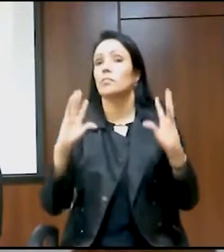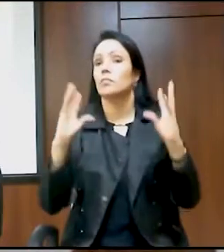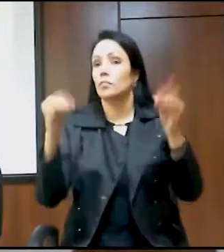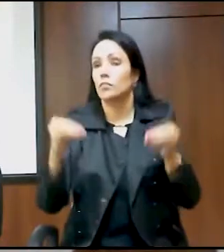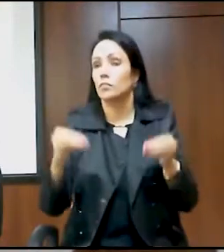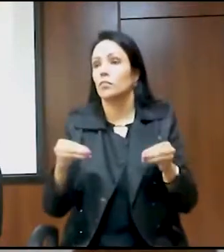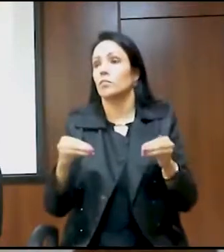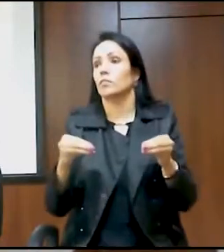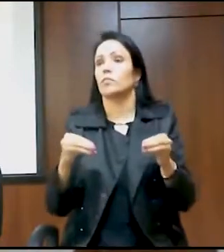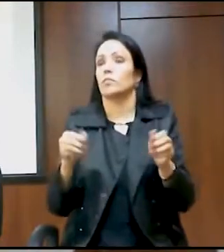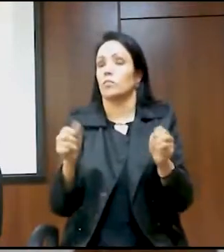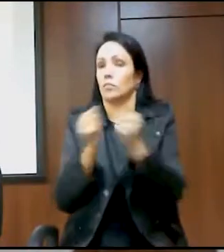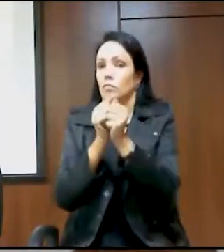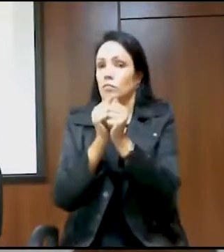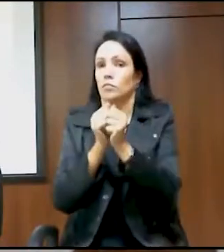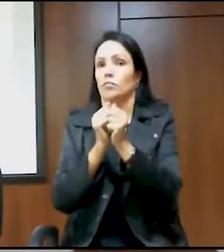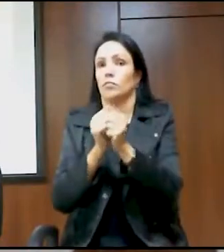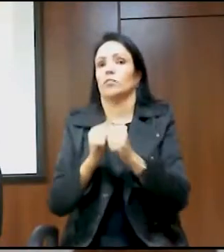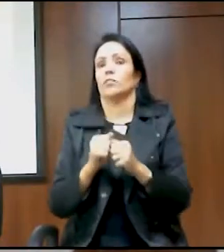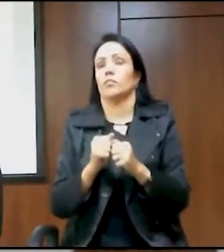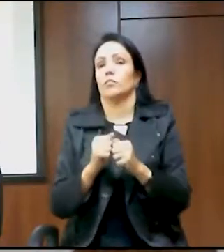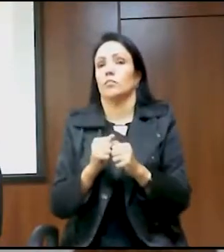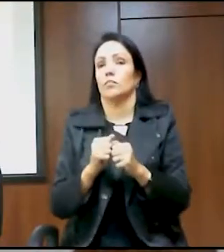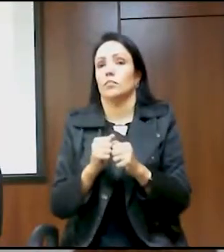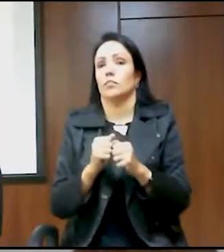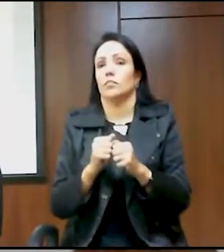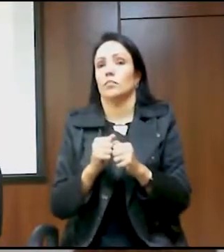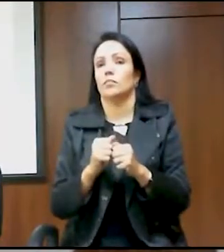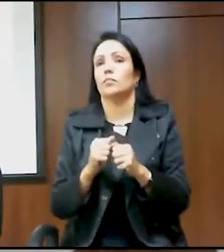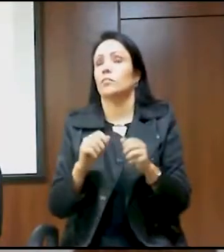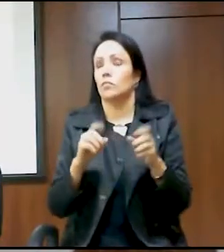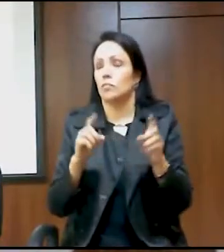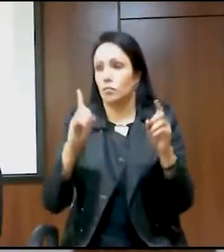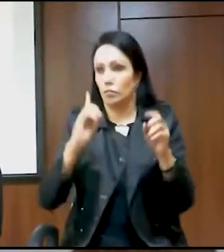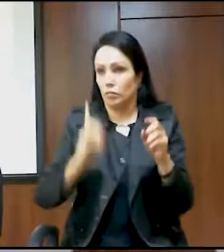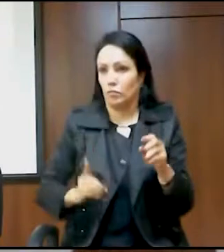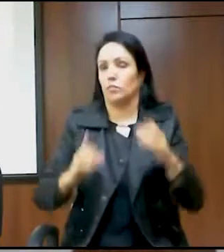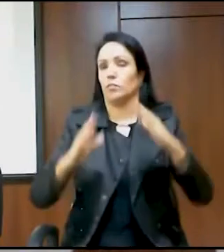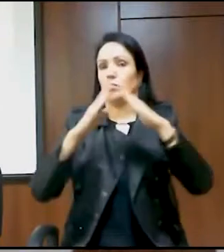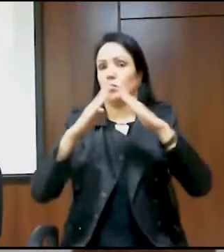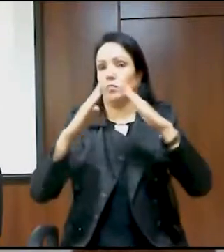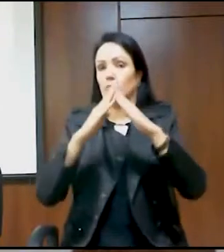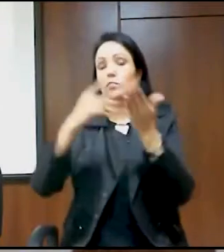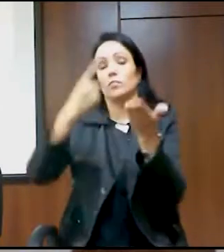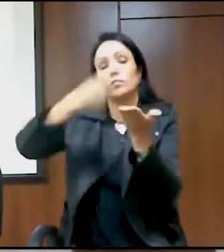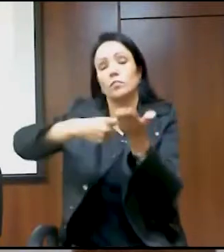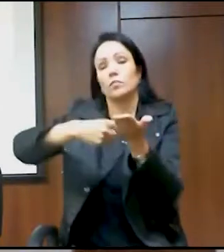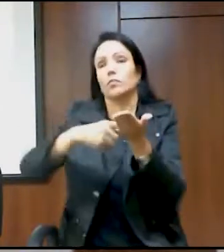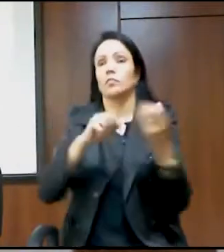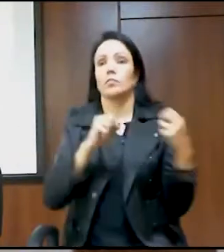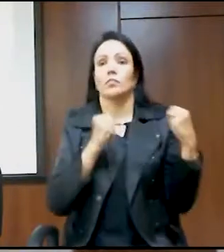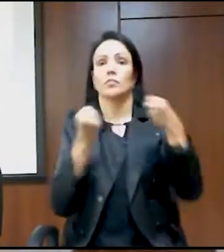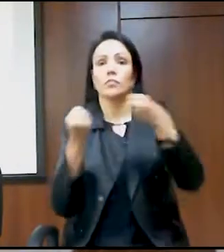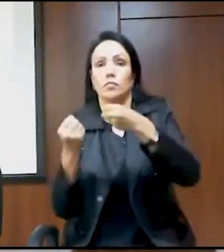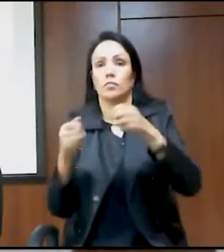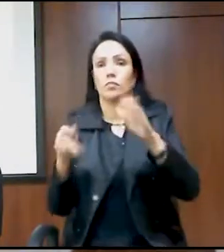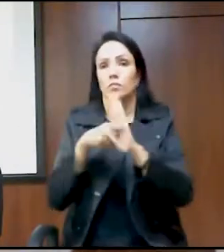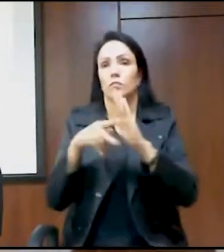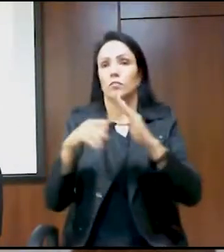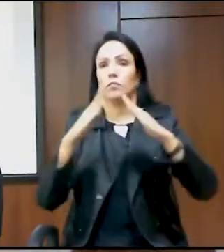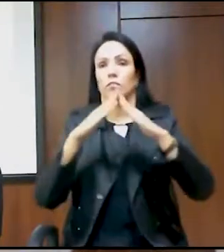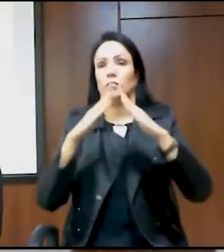esse compromisso com o direito à cidade, com o direito à moradia e um compromisso com os movimentos de moradia,